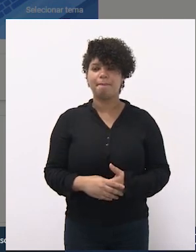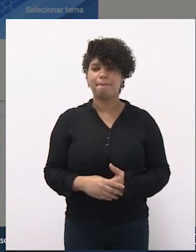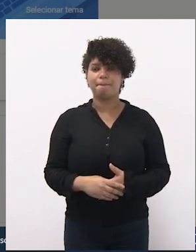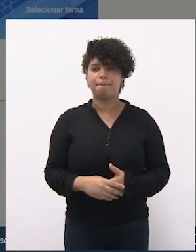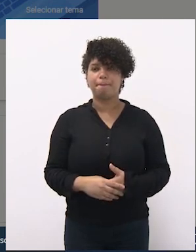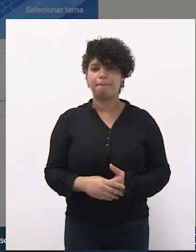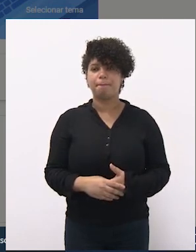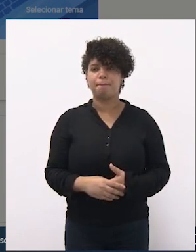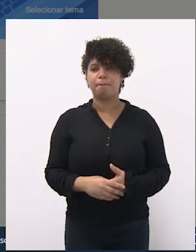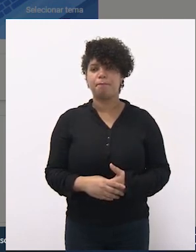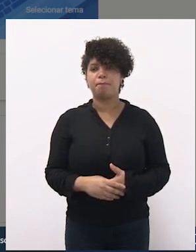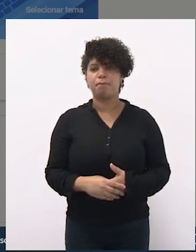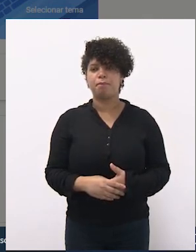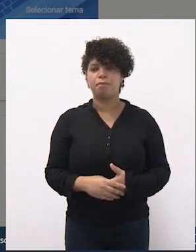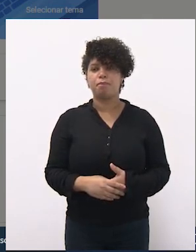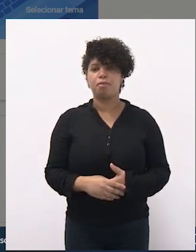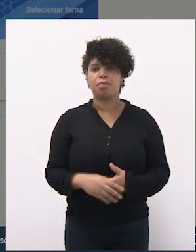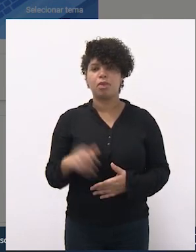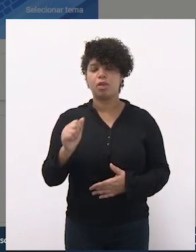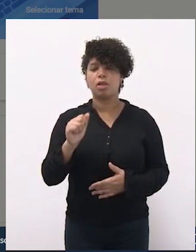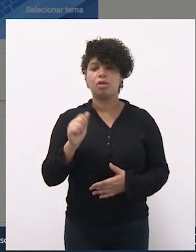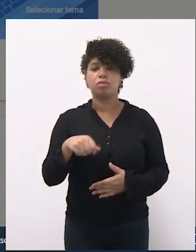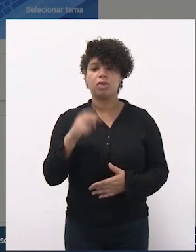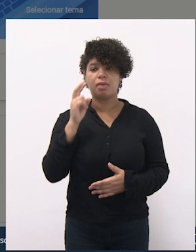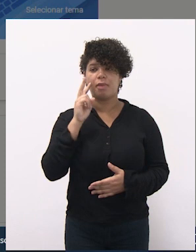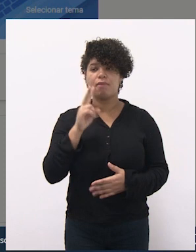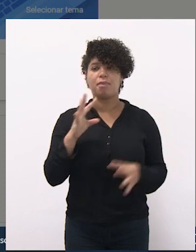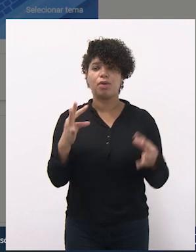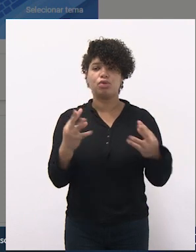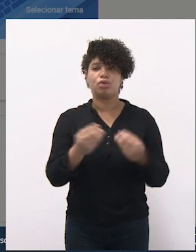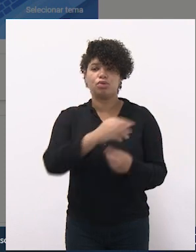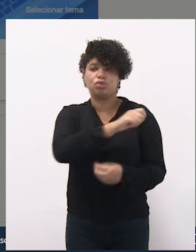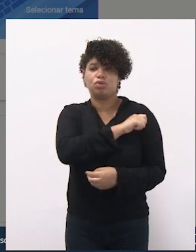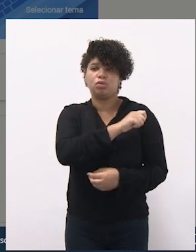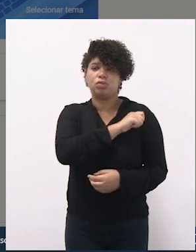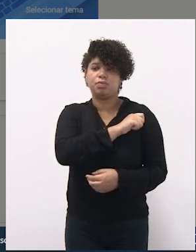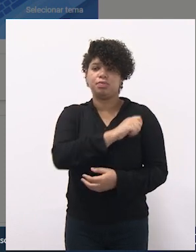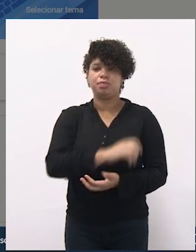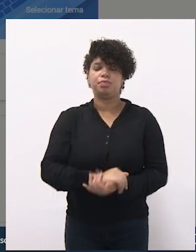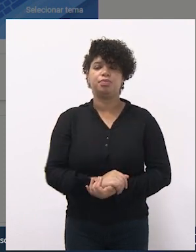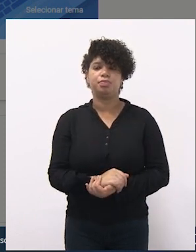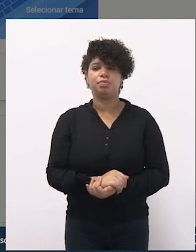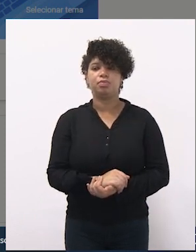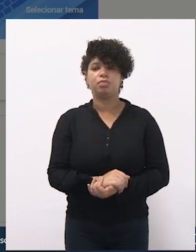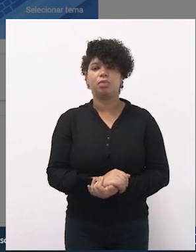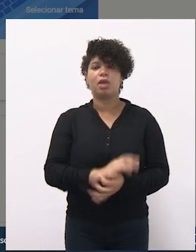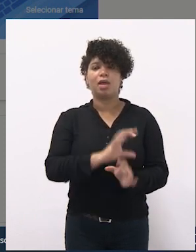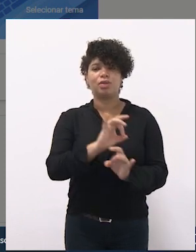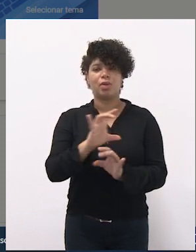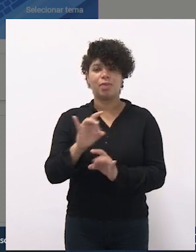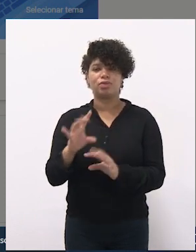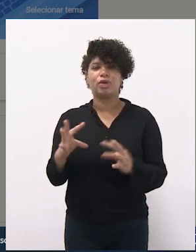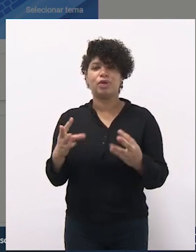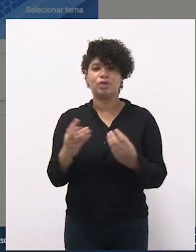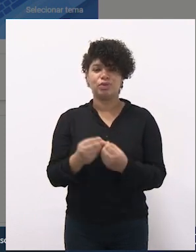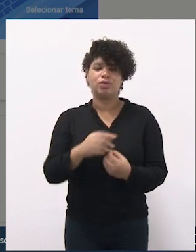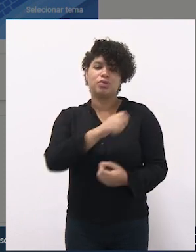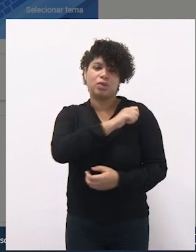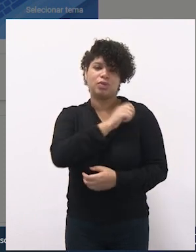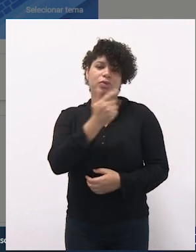colocar, inclusive, visível para todos os alunos. Deixa eu gerar primeiro. E aí, automaticamente, ele aparece visível para todos os